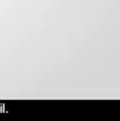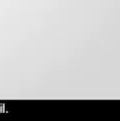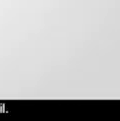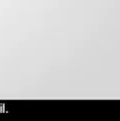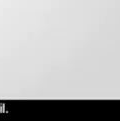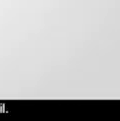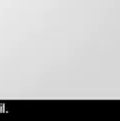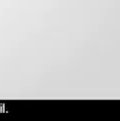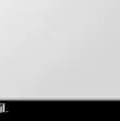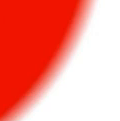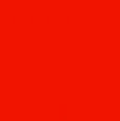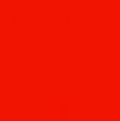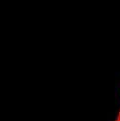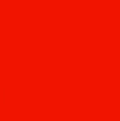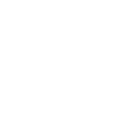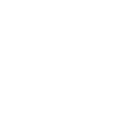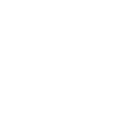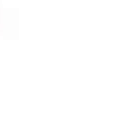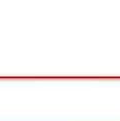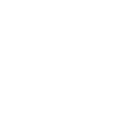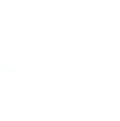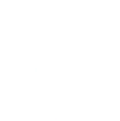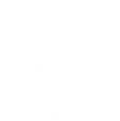Pátria Amada Brasil.